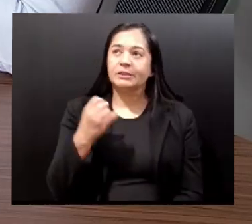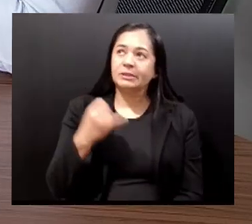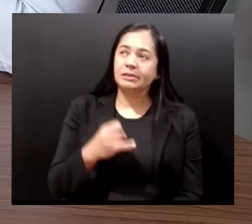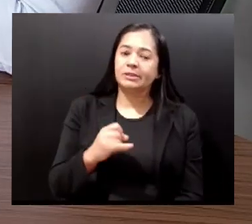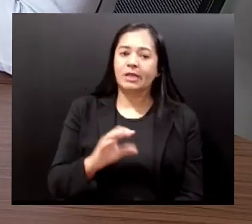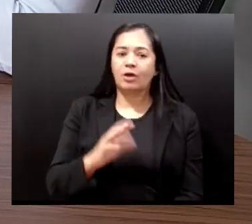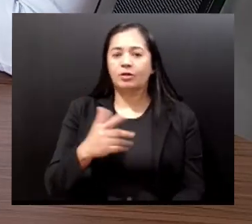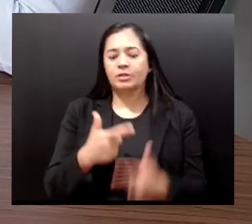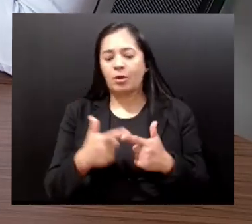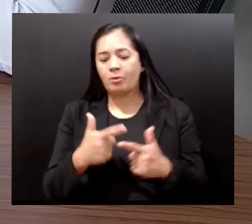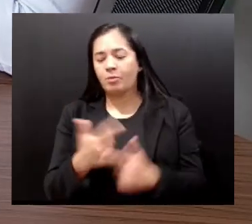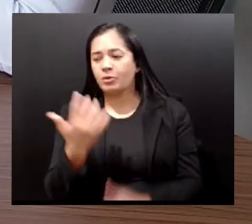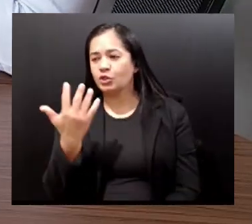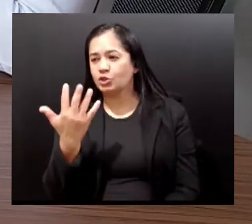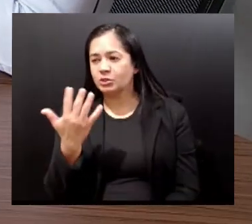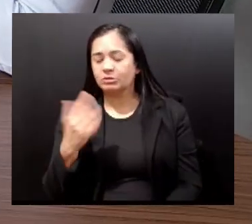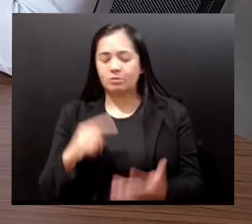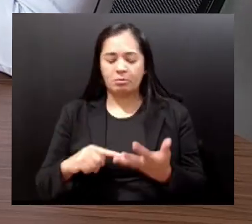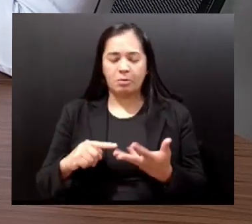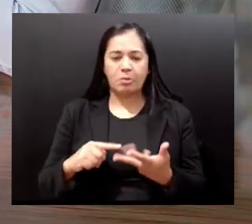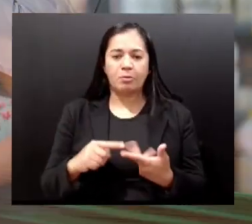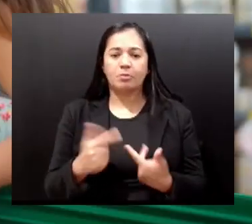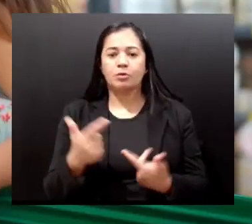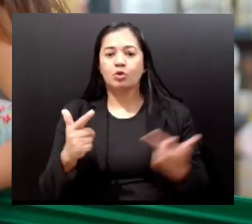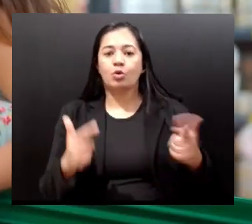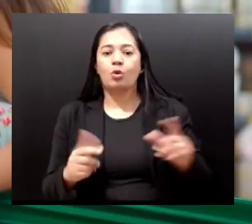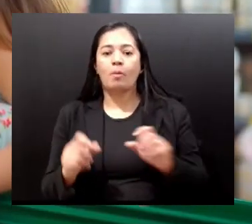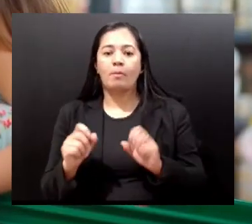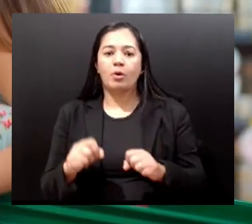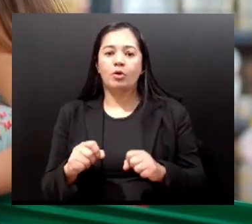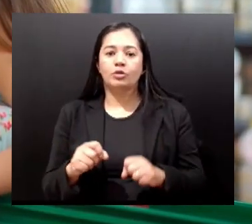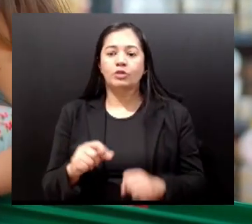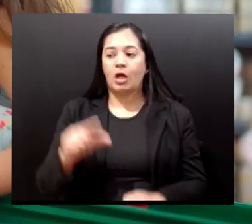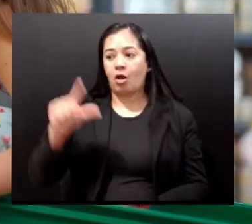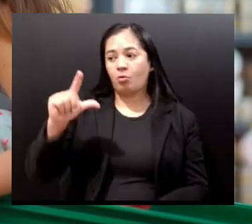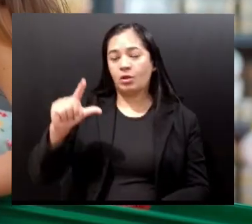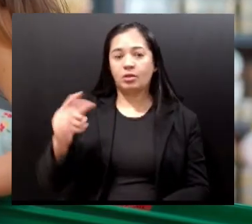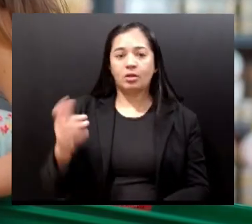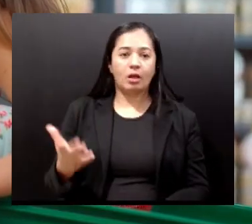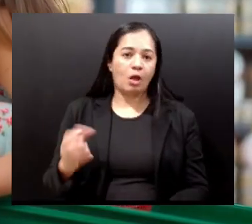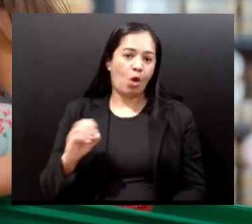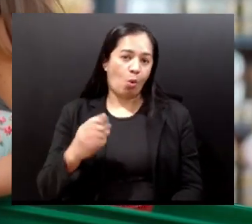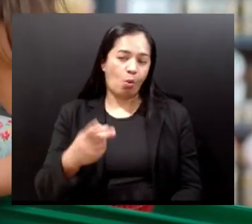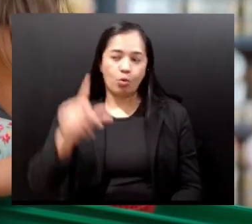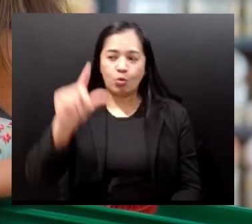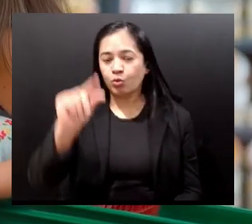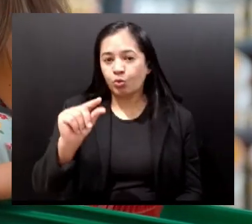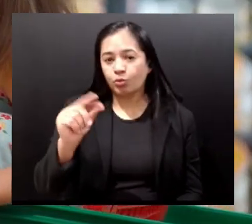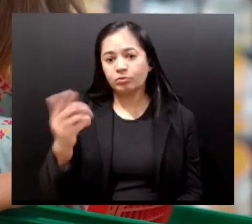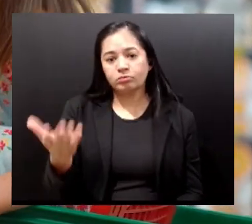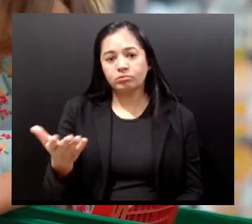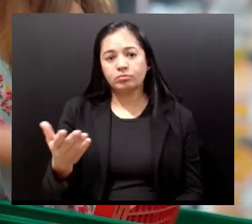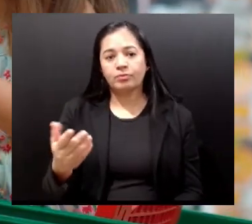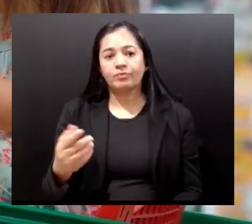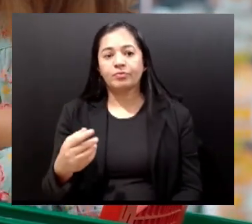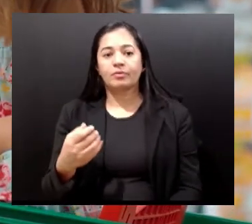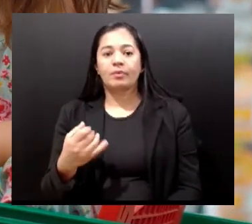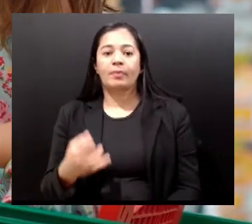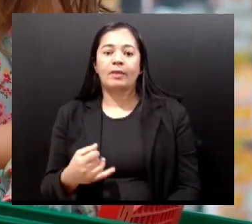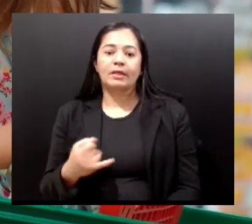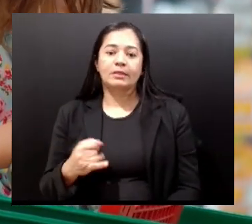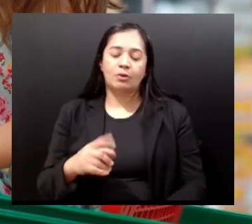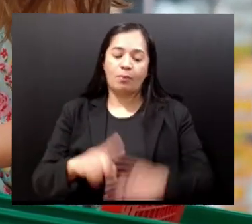alguma outra expectativa, isso pode aumentar ou diminuir. Então, quando tem uma geada, por exemplo, sobe um determinado produto, isso faz